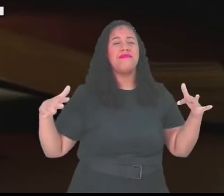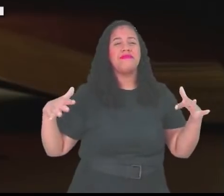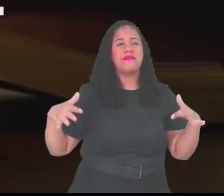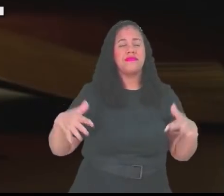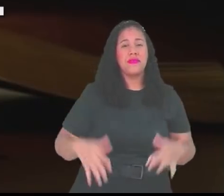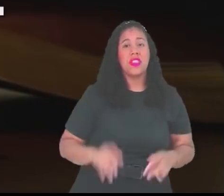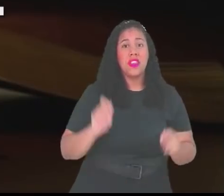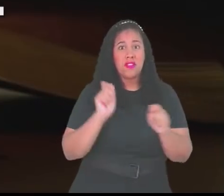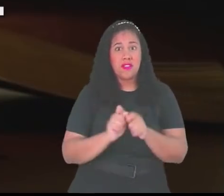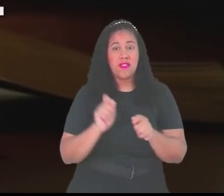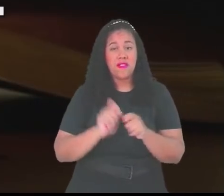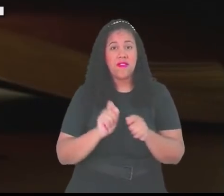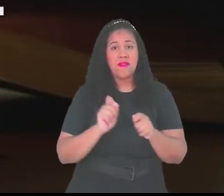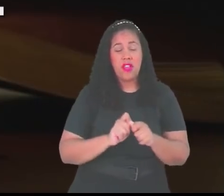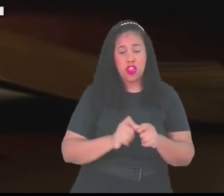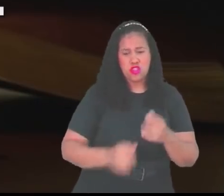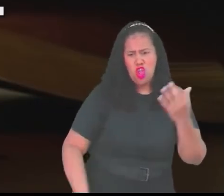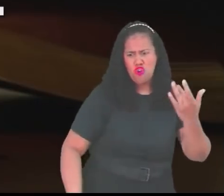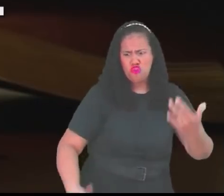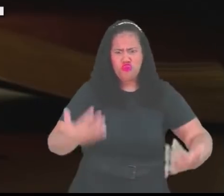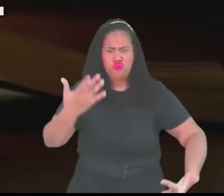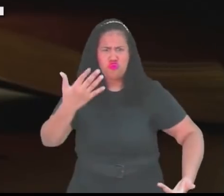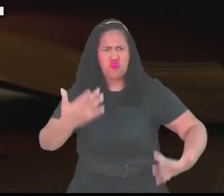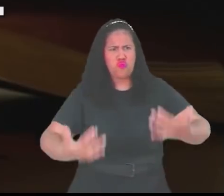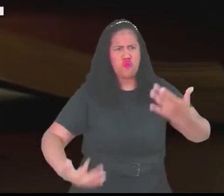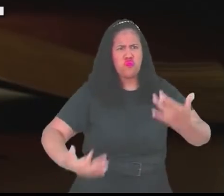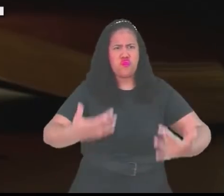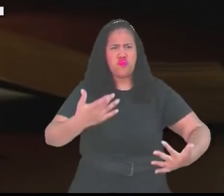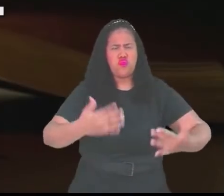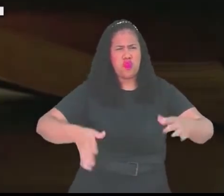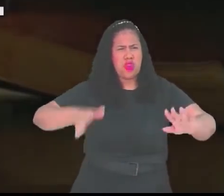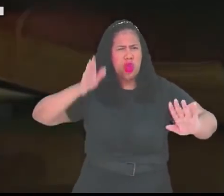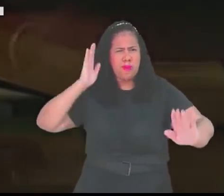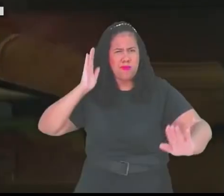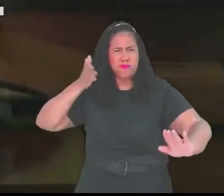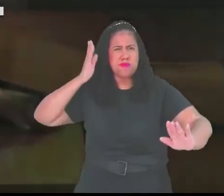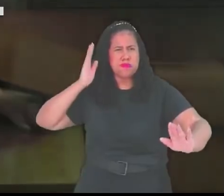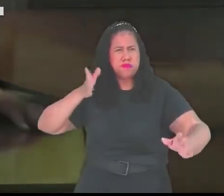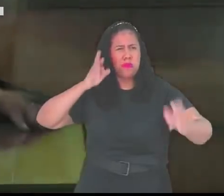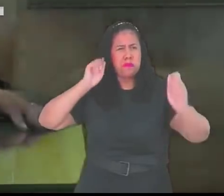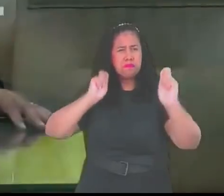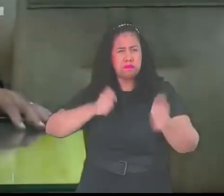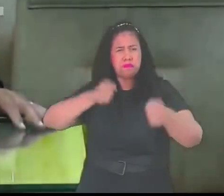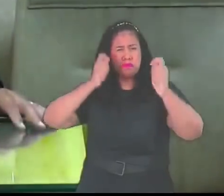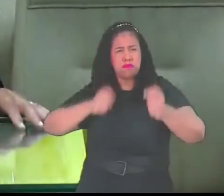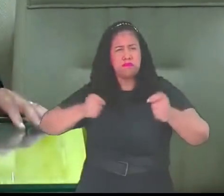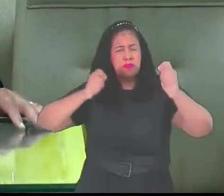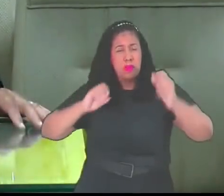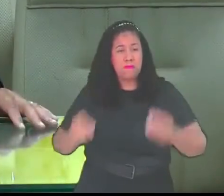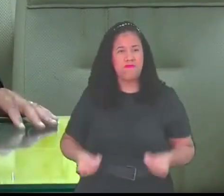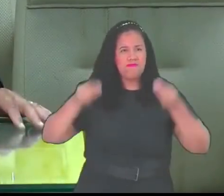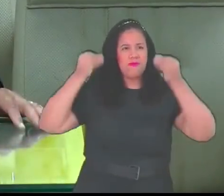E faz uma grande fogueira e queima tudo. Aleluia.